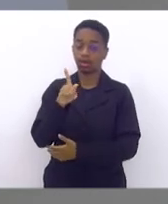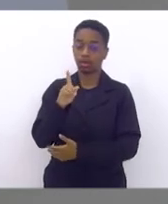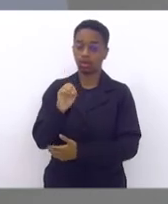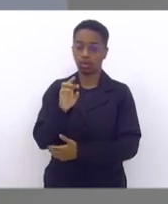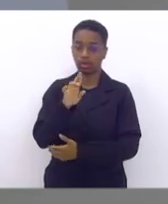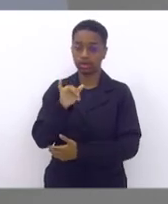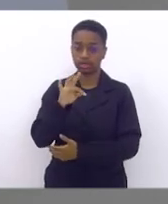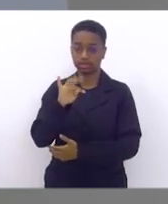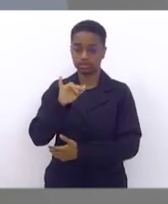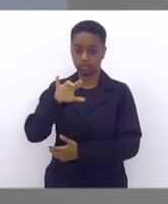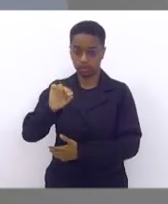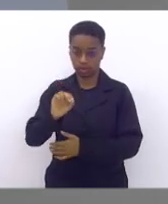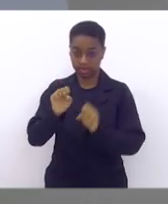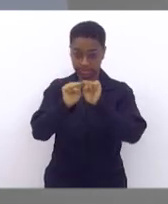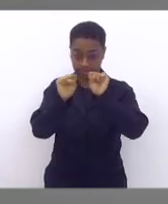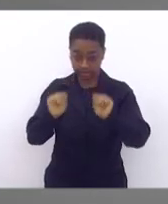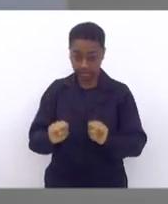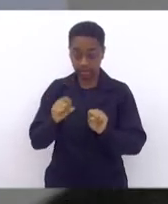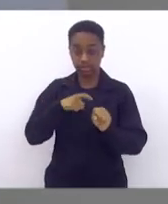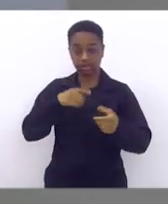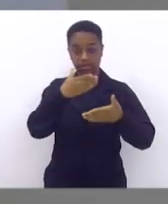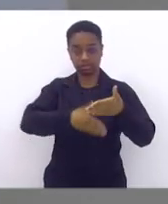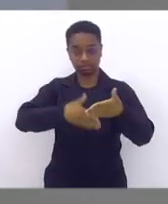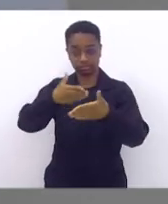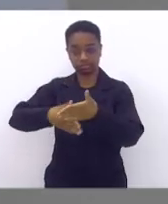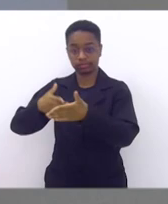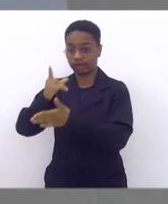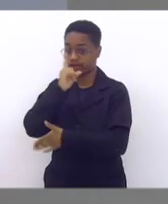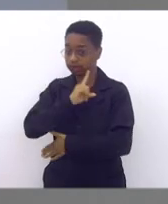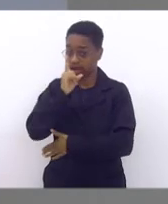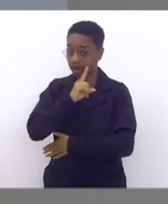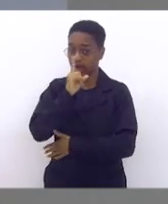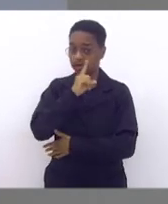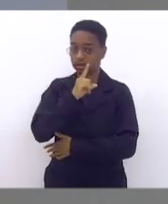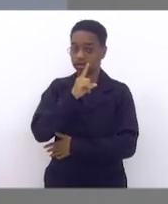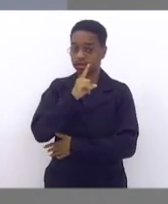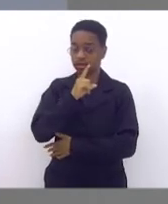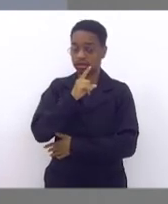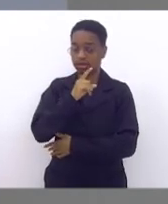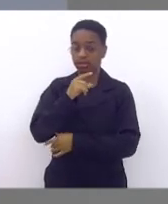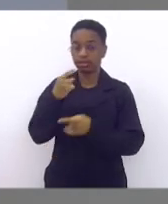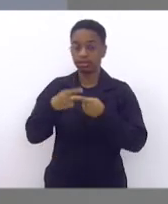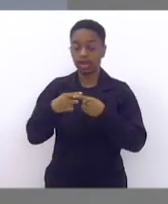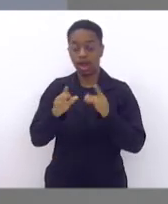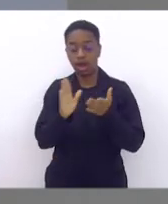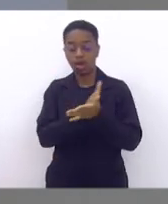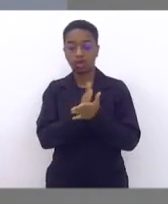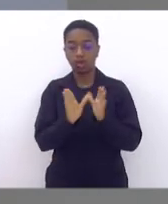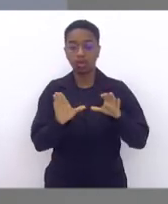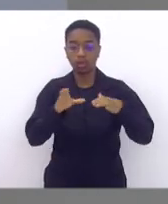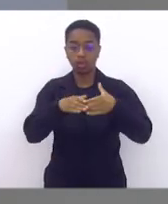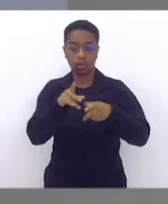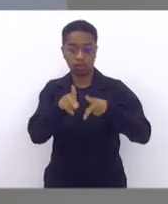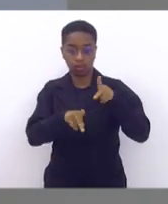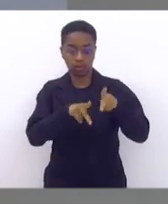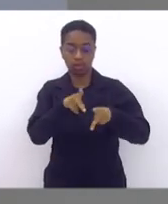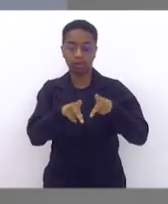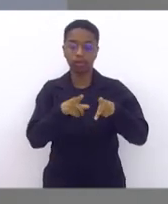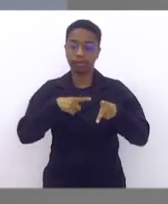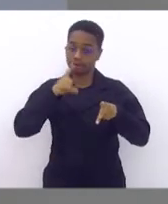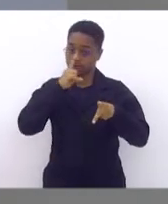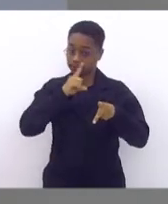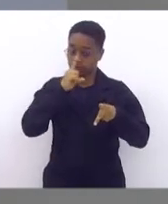eles possuem limitações, tá, na taxa de acerto com certos grupos populacionais, que